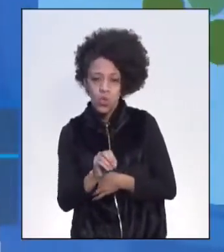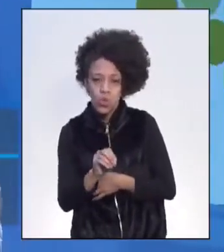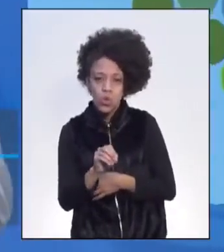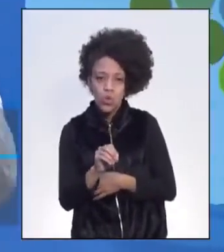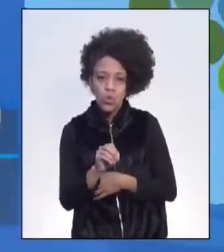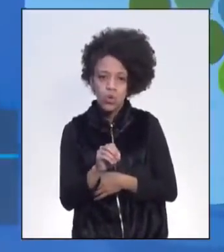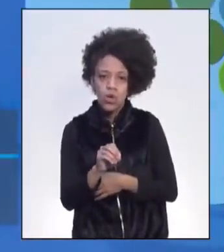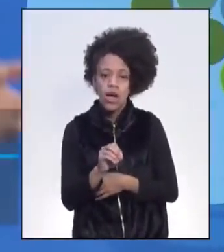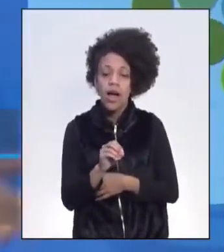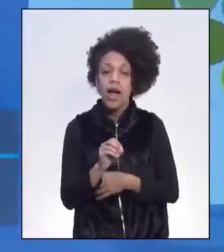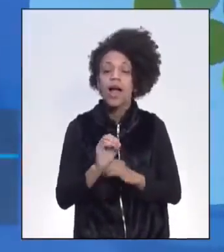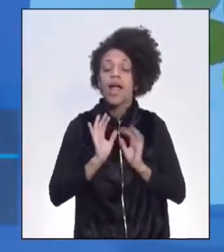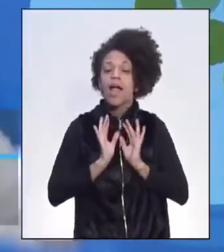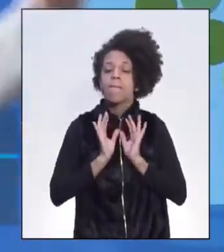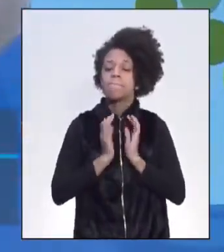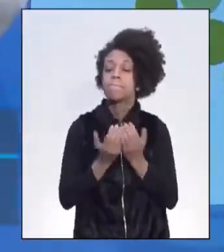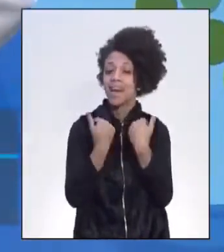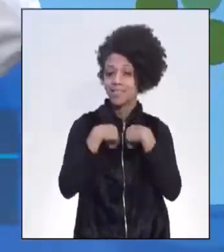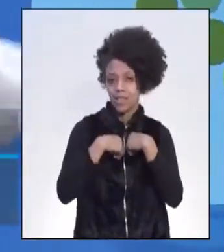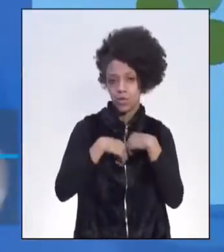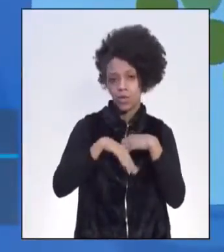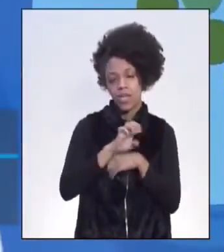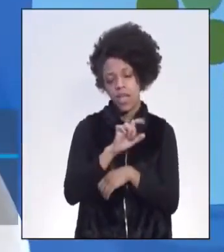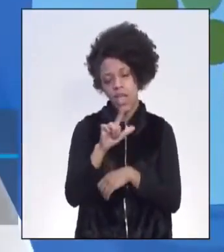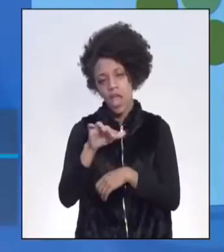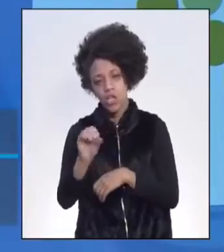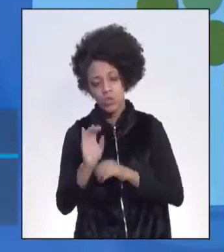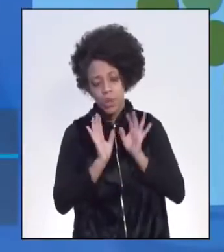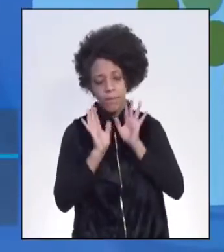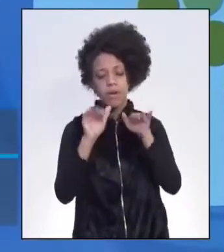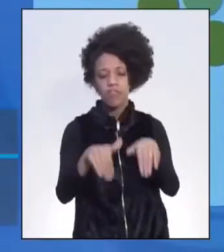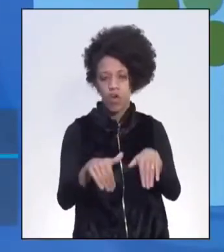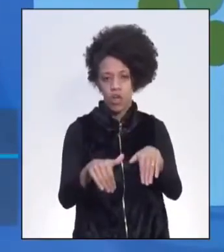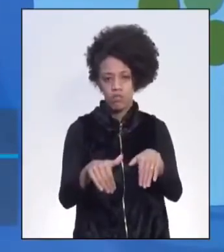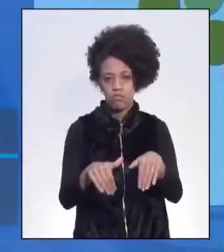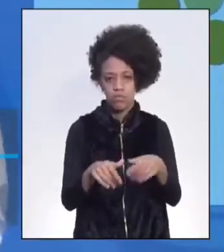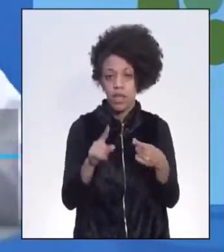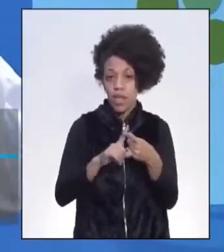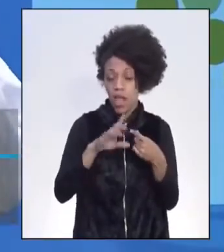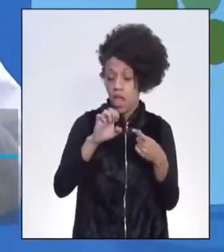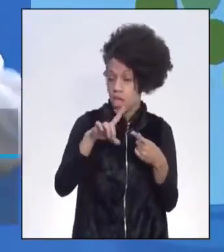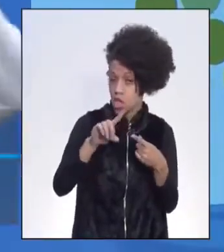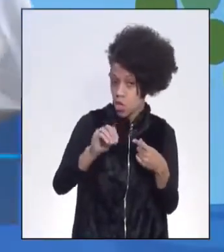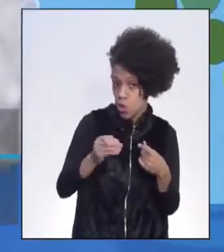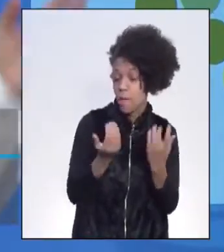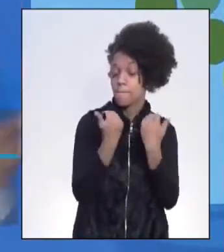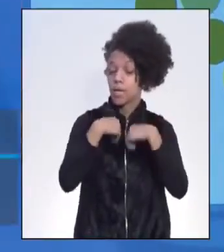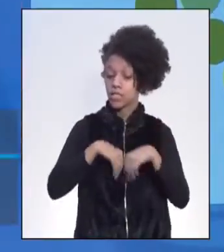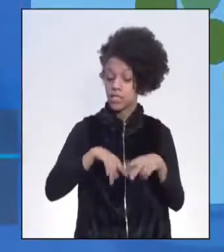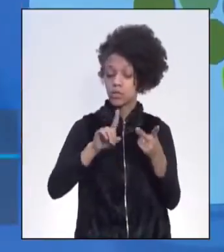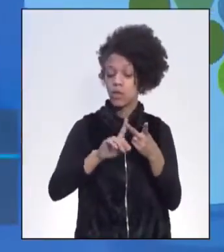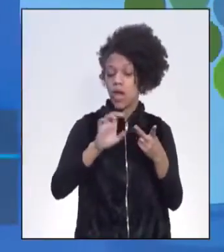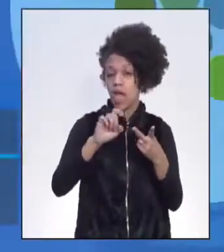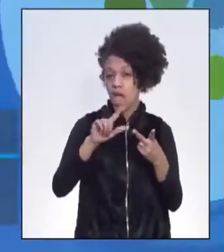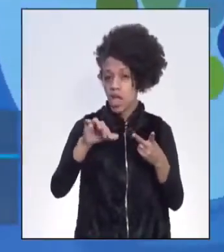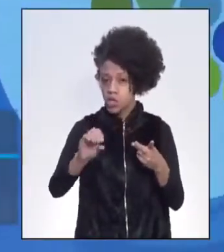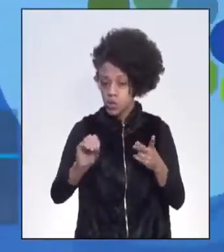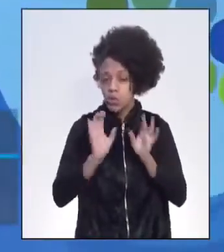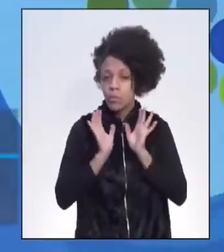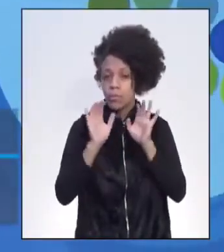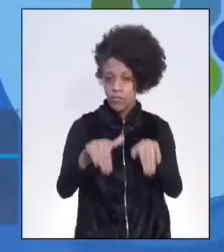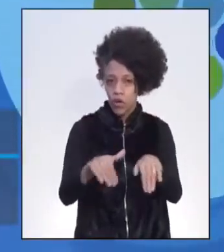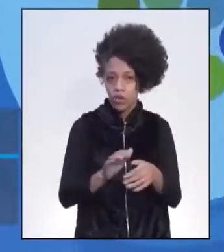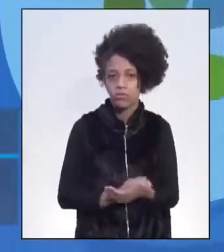dentro, exo é para fora. Então, endócrino joga para dentro, tá bom? Então, isso serve para um monte de coisa. Quando você tiver